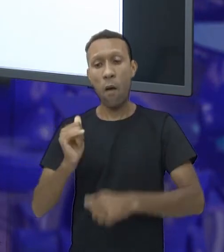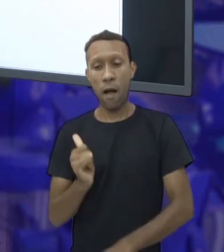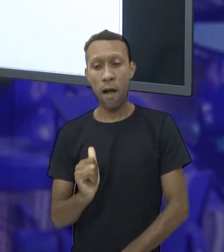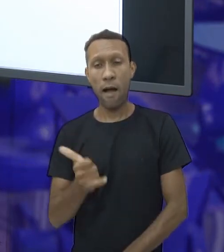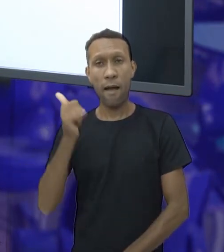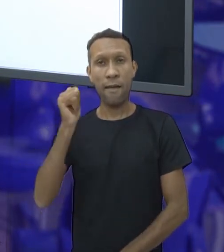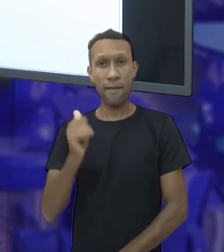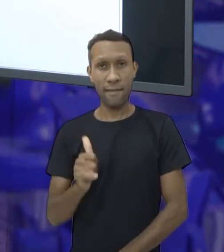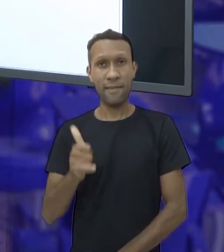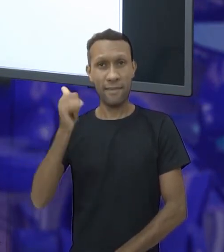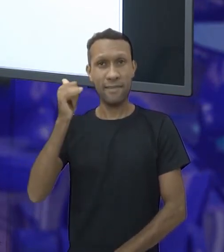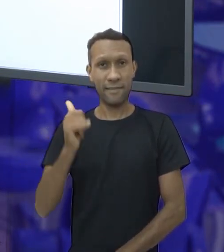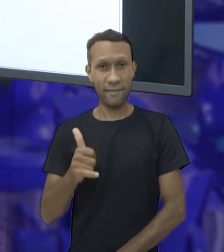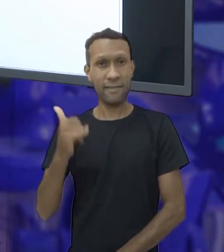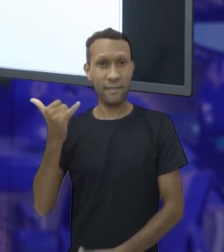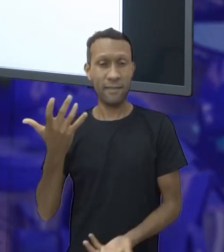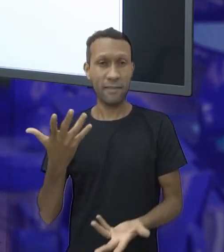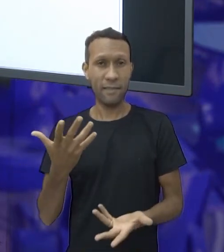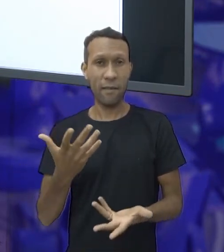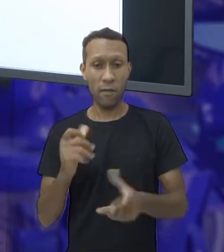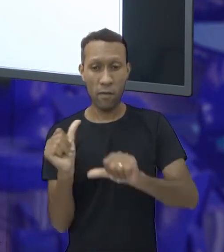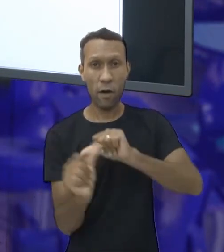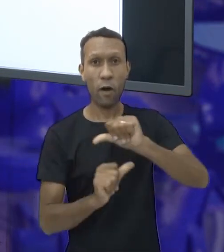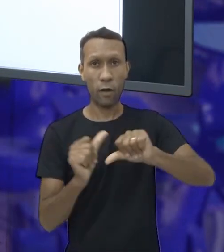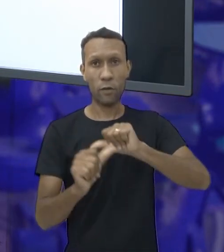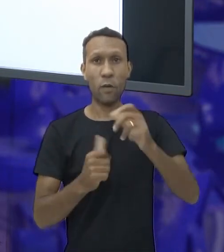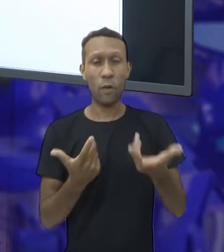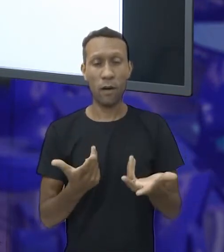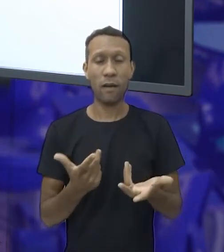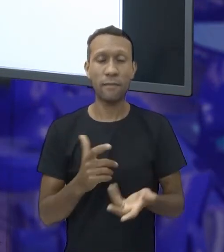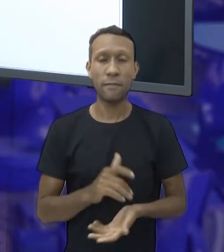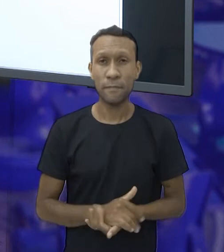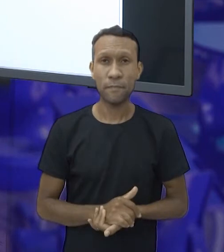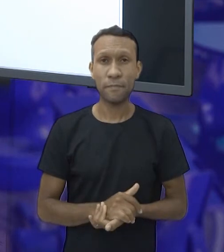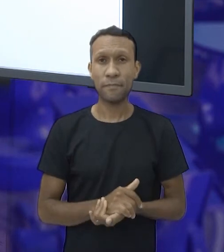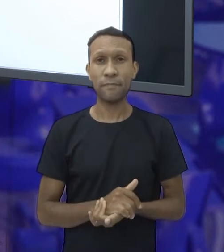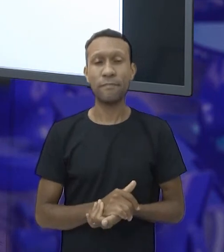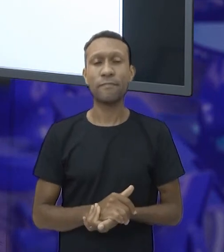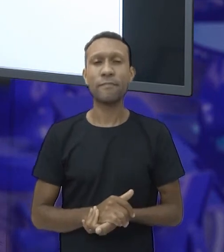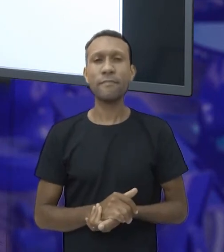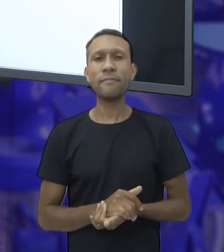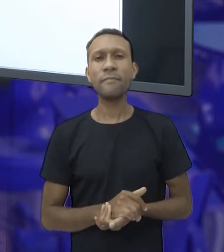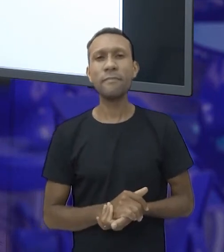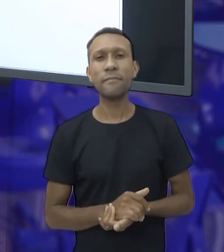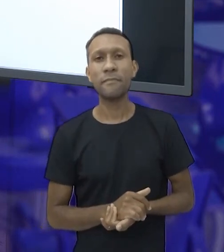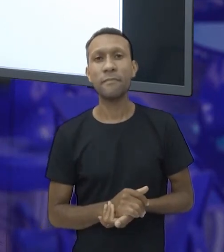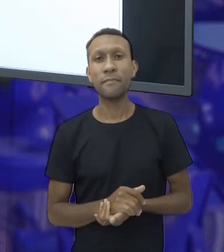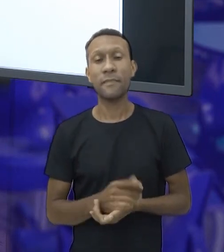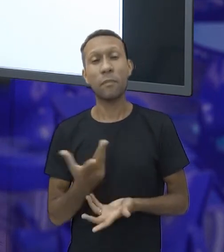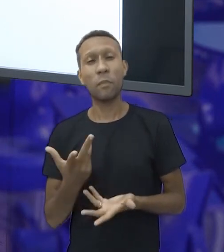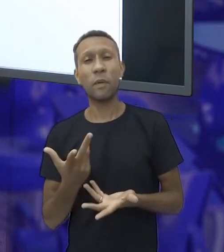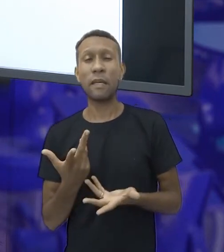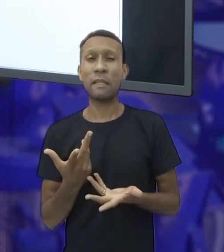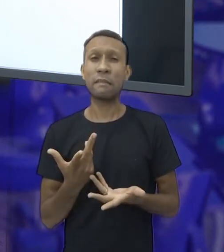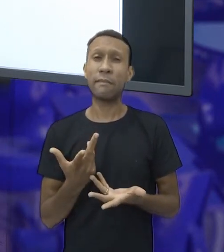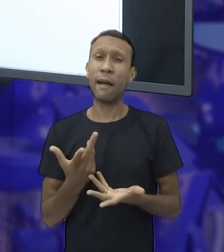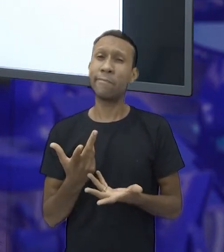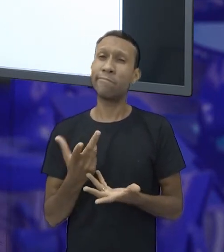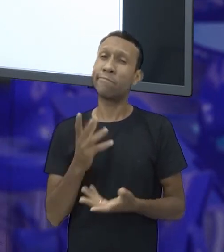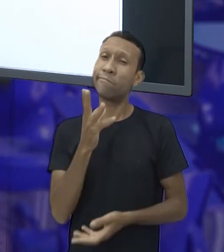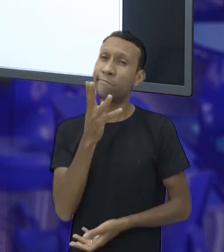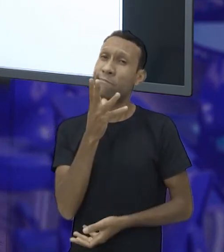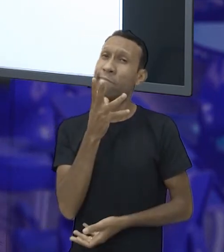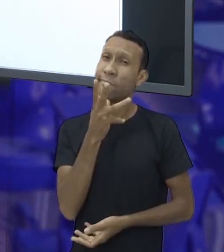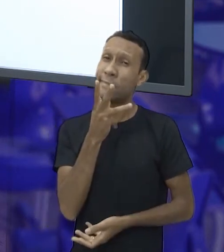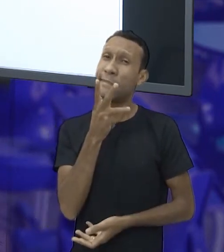movidos, principalmente a petróleo, a gasolina, por carros elétricos ou híbridos. Só que isso vai demandar um